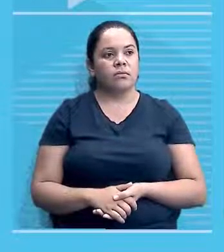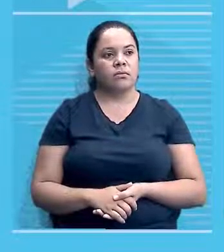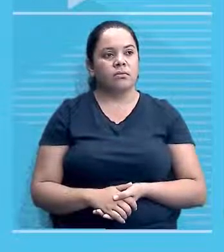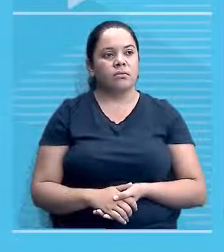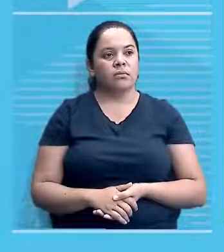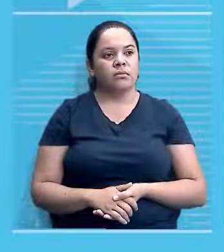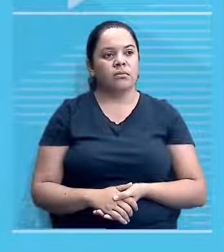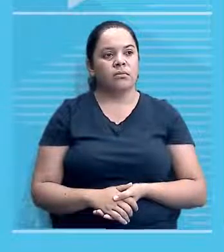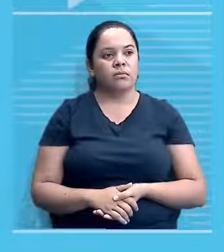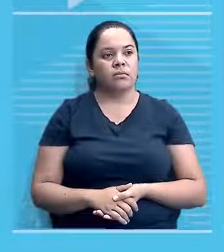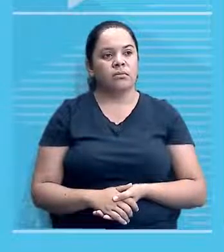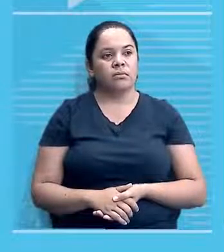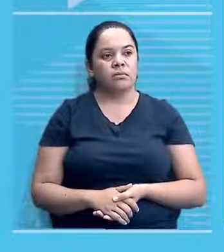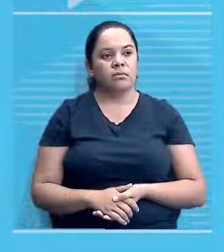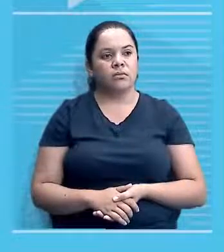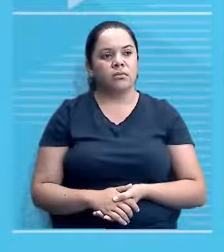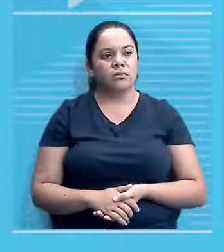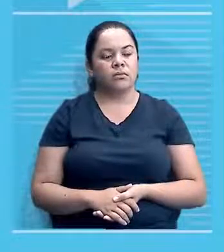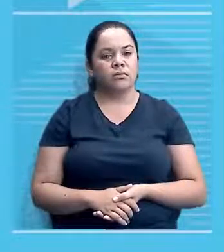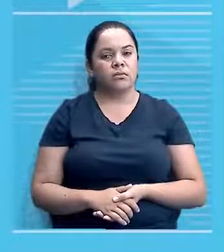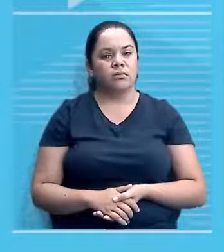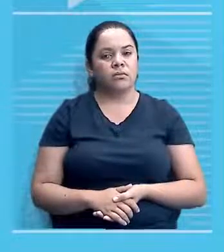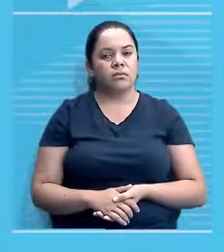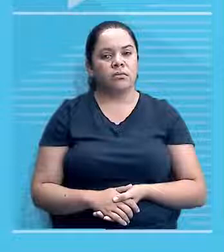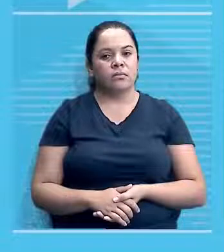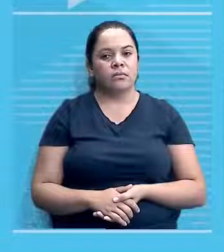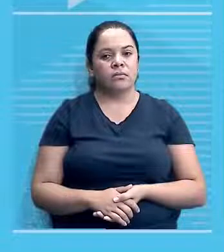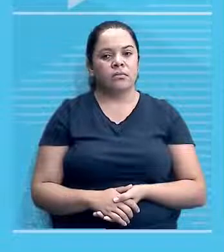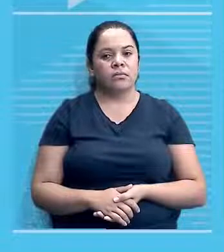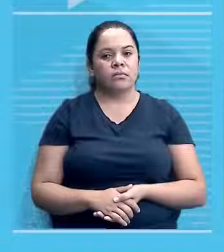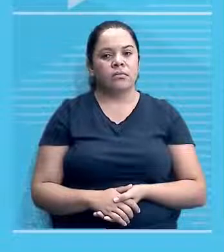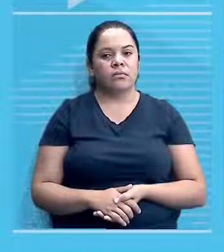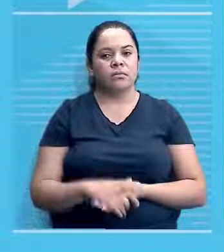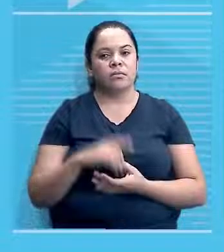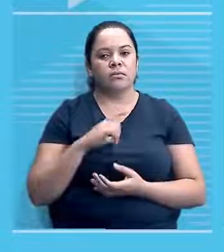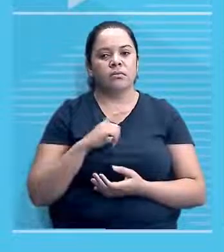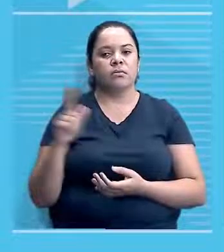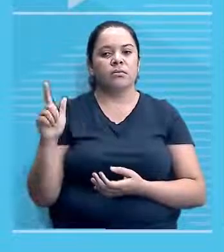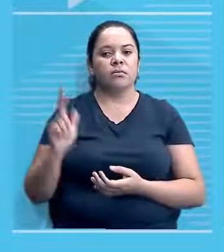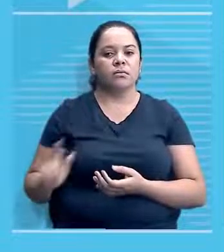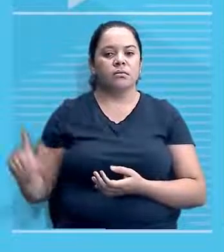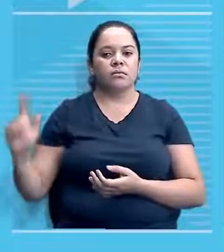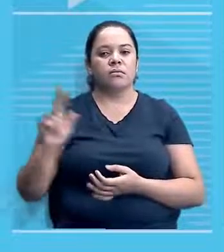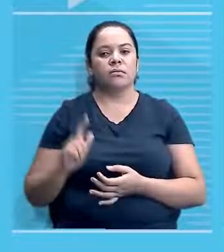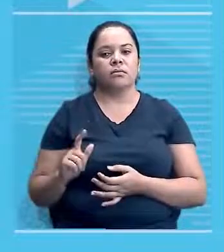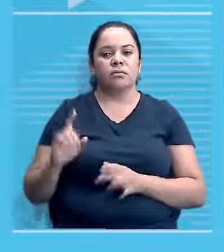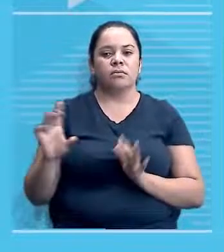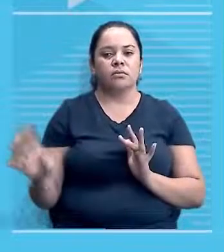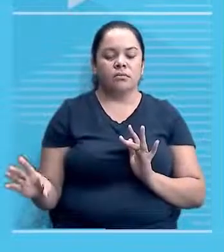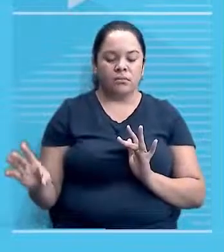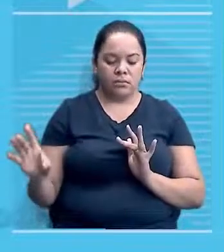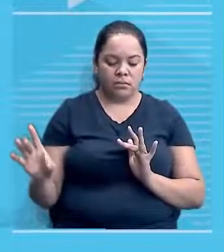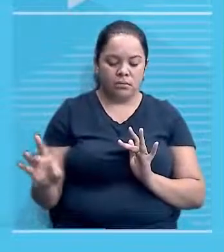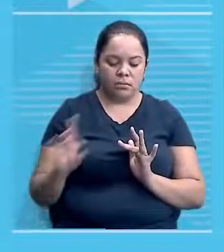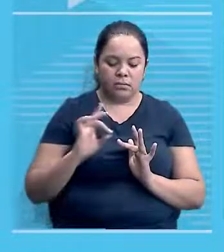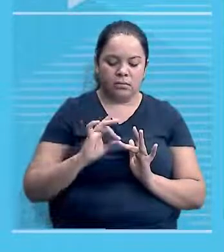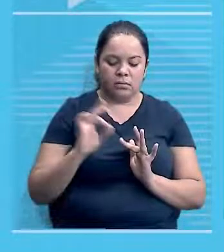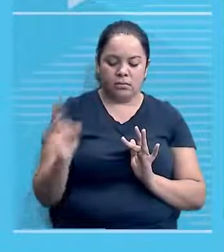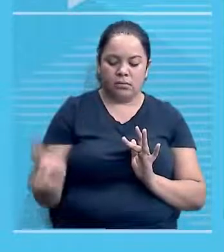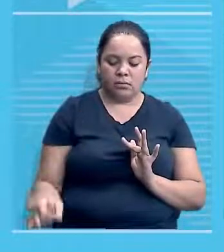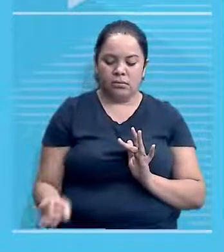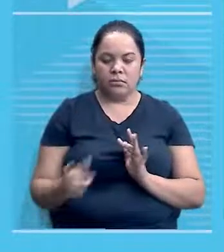isso foi muito trabalhado na literatura do arcadismo o arcadismo é uma literatura muito